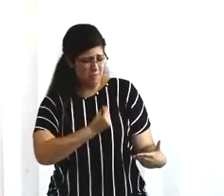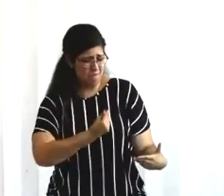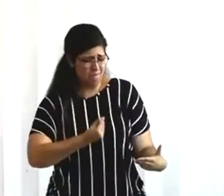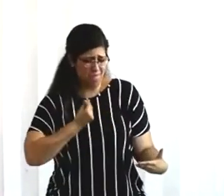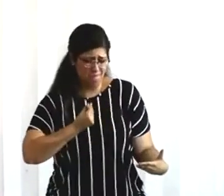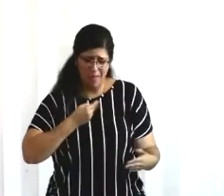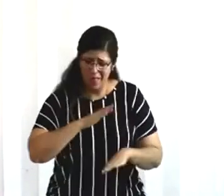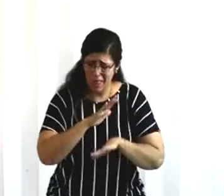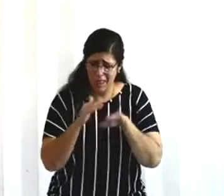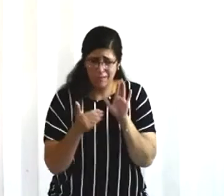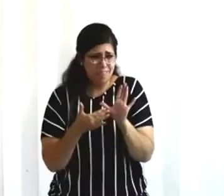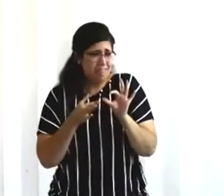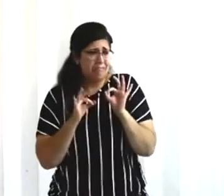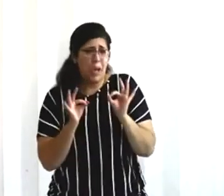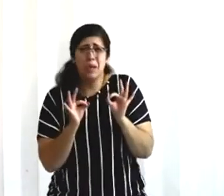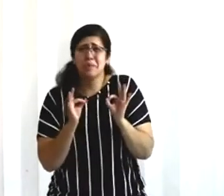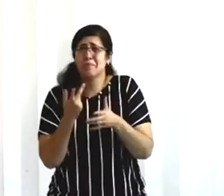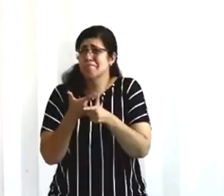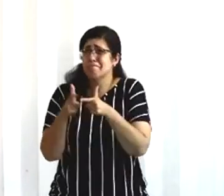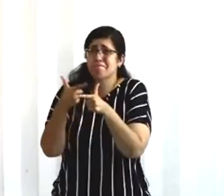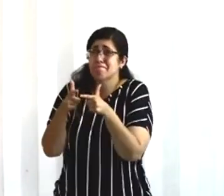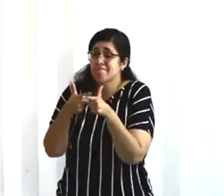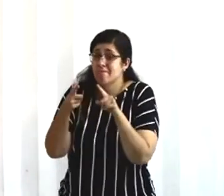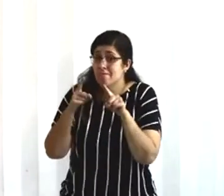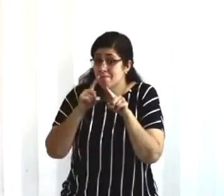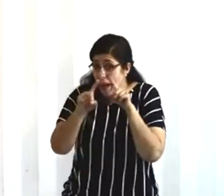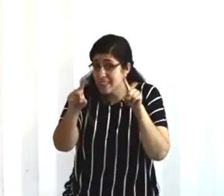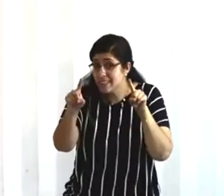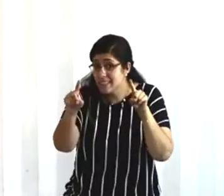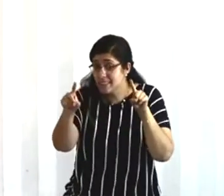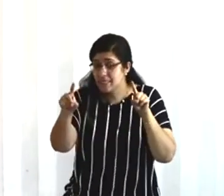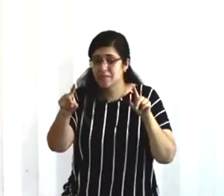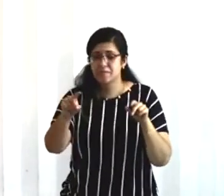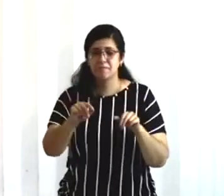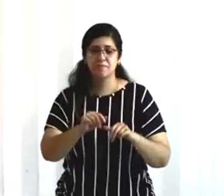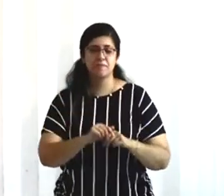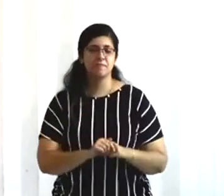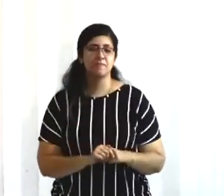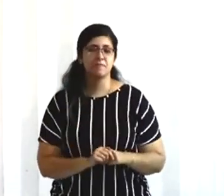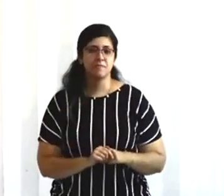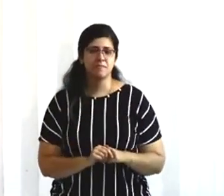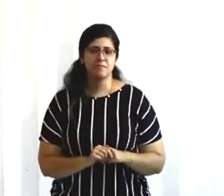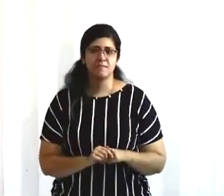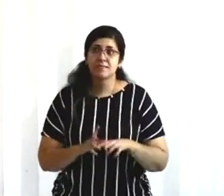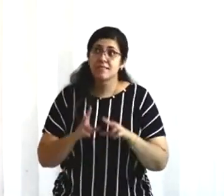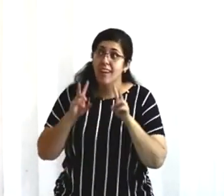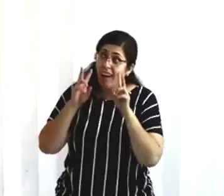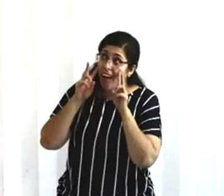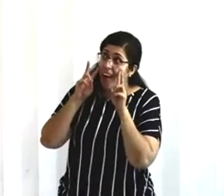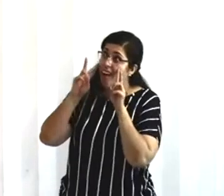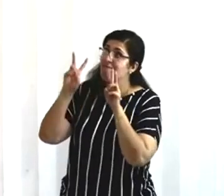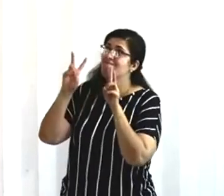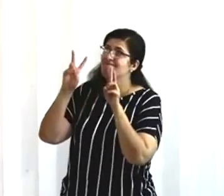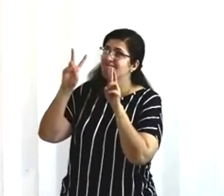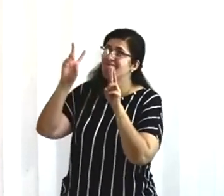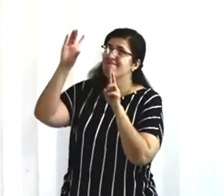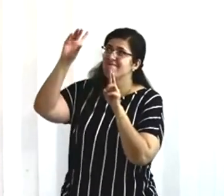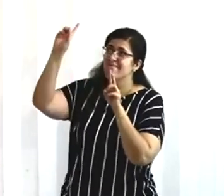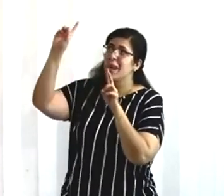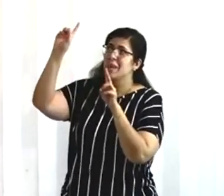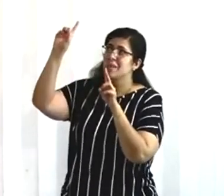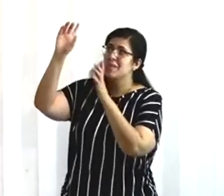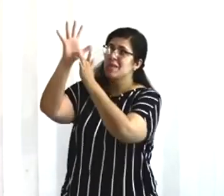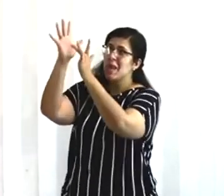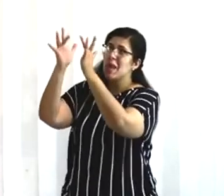mas nós temos a cura para a maldade do homem, e a cura é